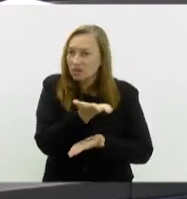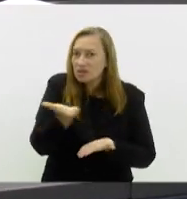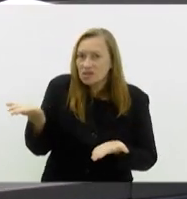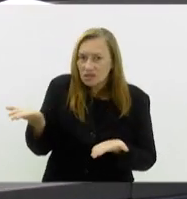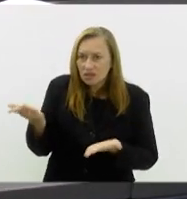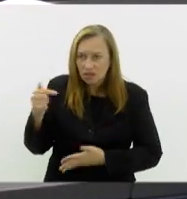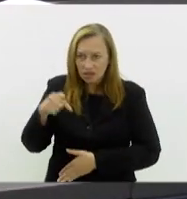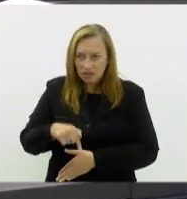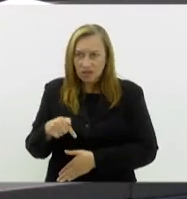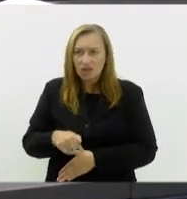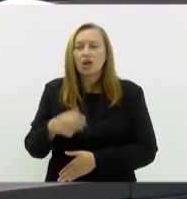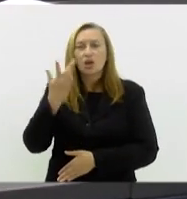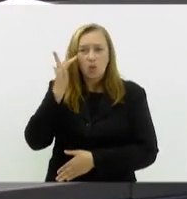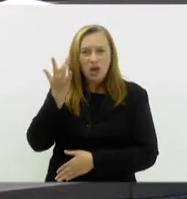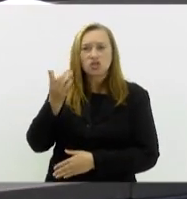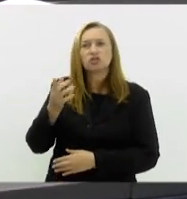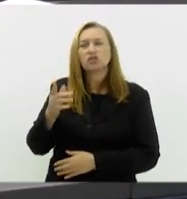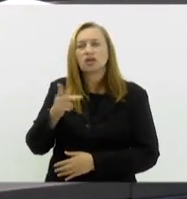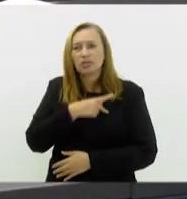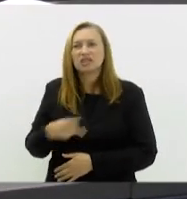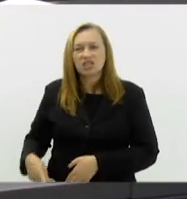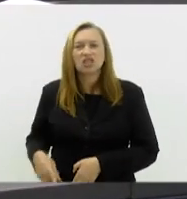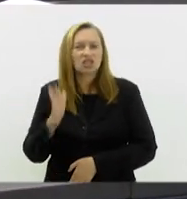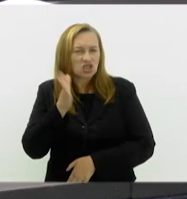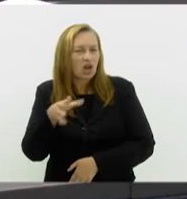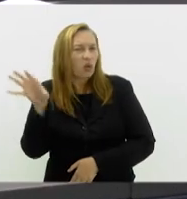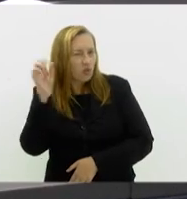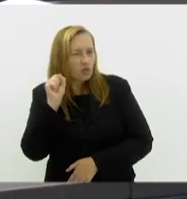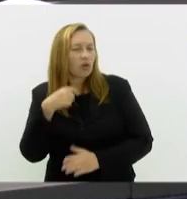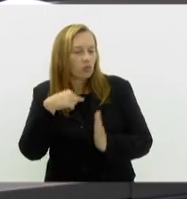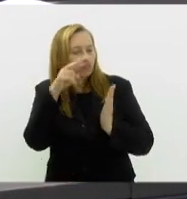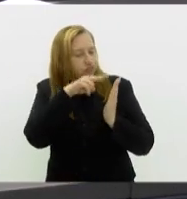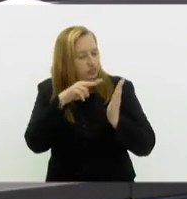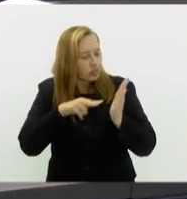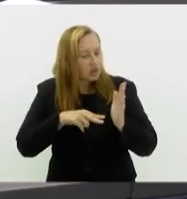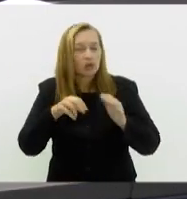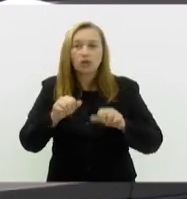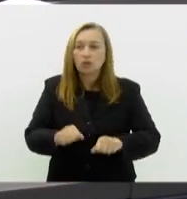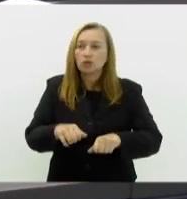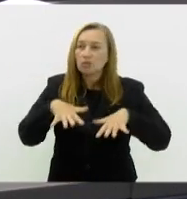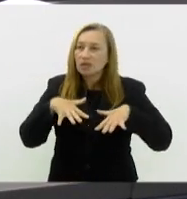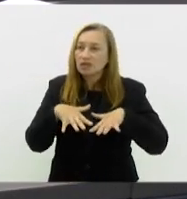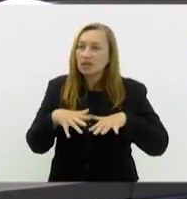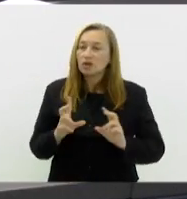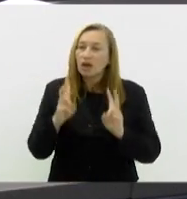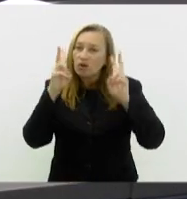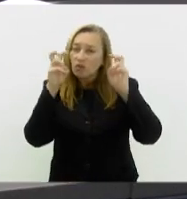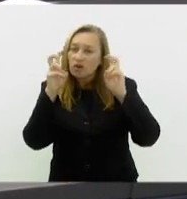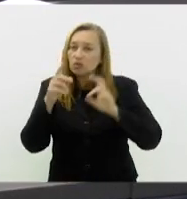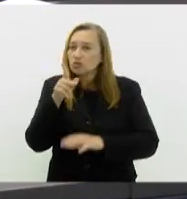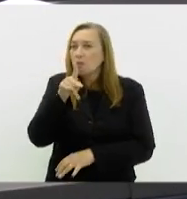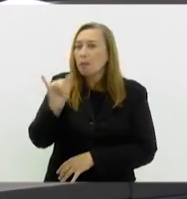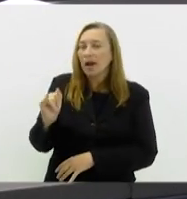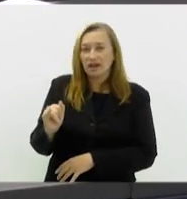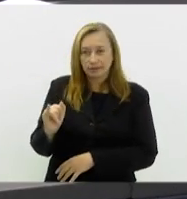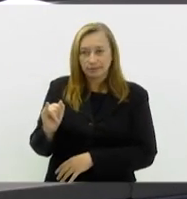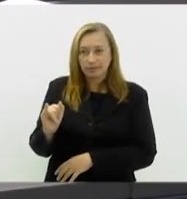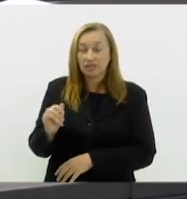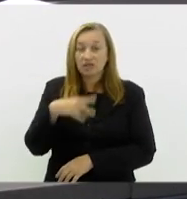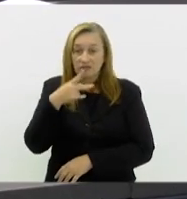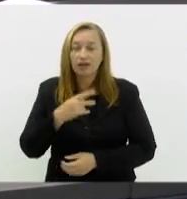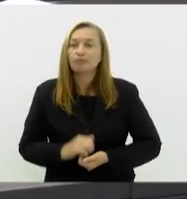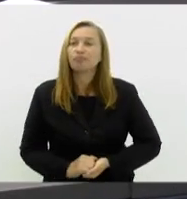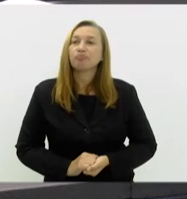aqui acho que vossa excelência já escutou eu lendo no plenário a questão de um pai que ele fala